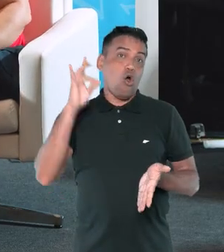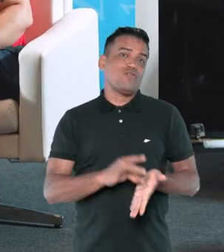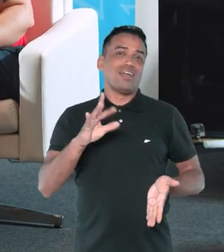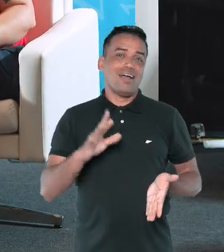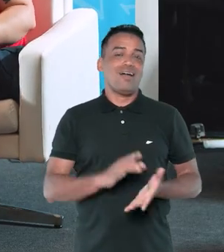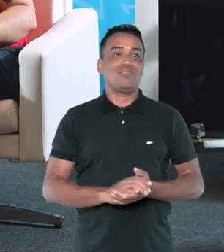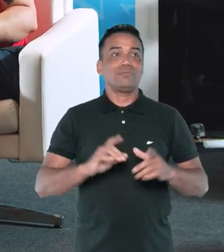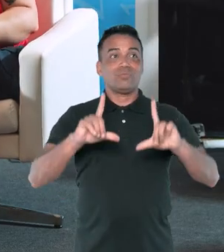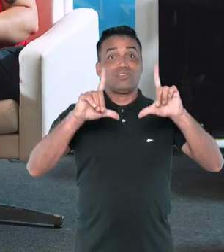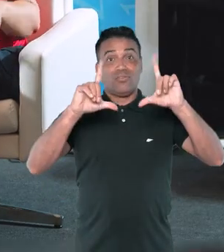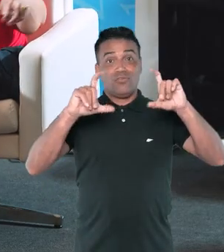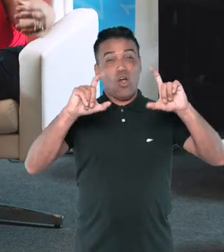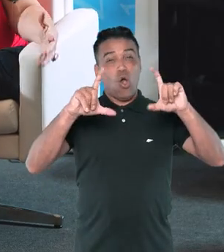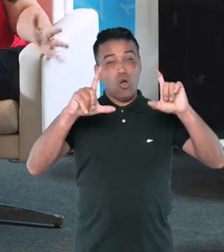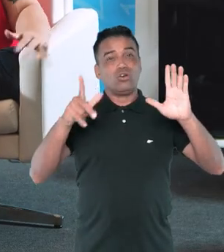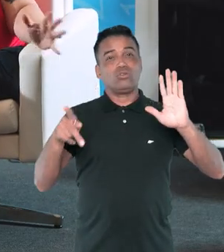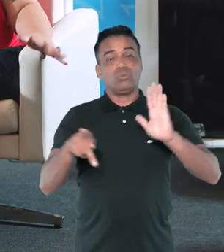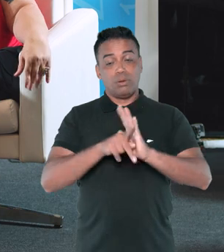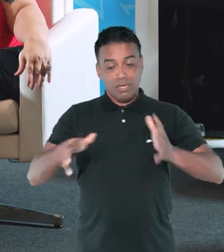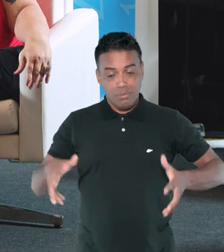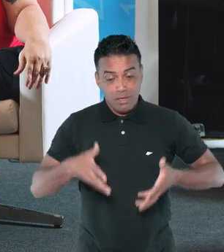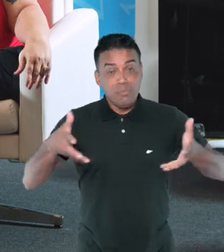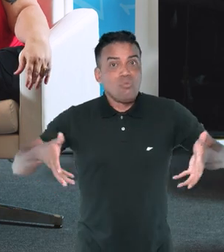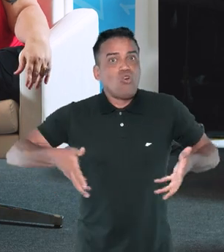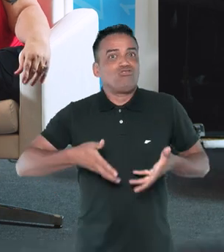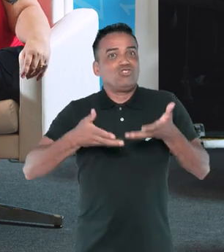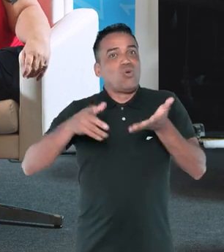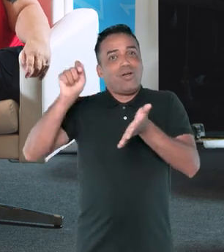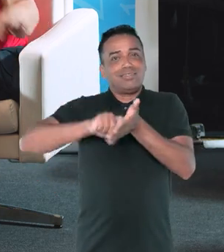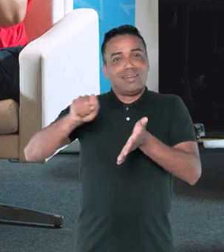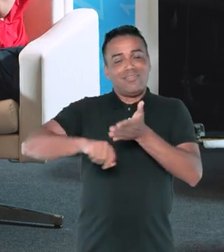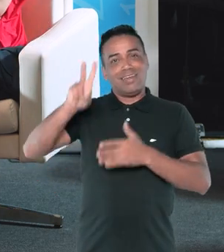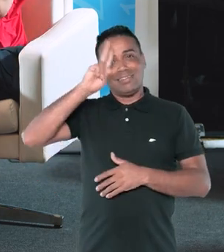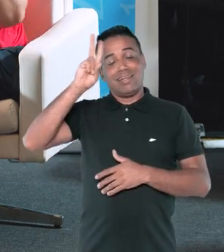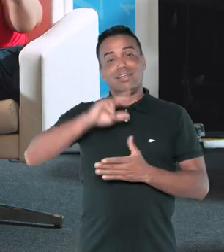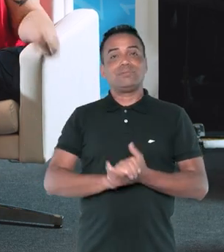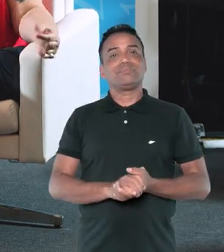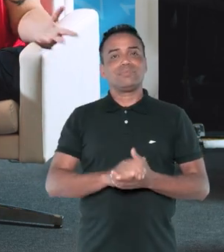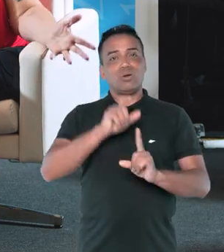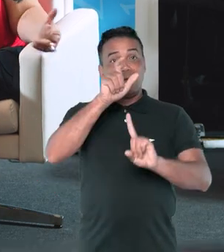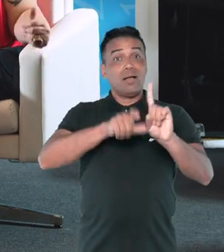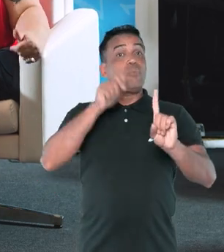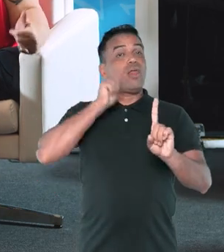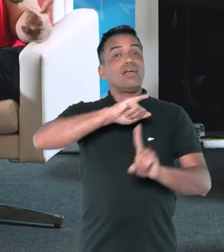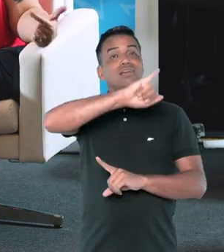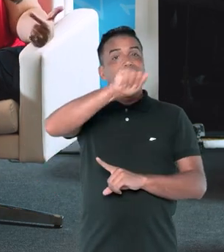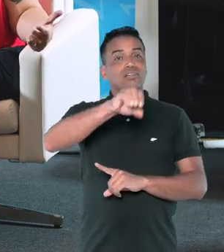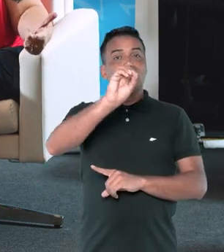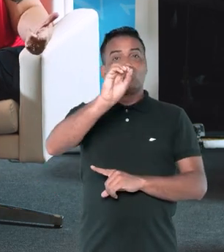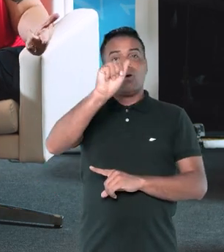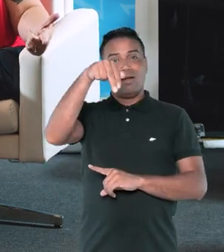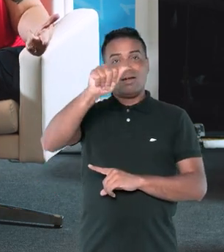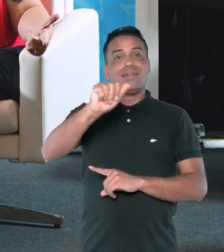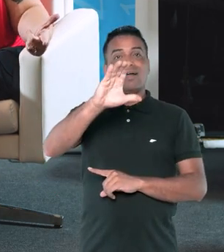Essa é a foto que motivou, que começou o livro. A Joana Camelo está nessa foto, eu só não sei quem é. Eu